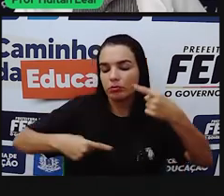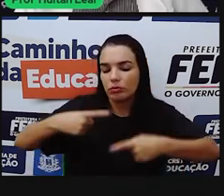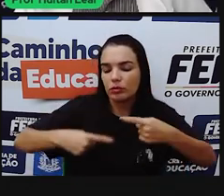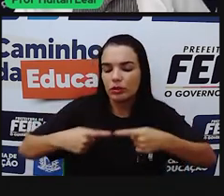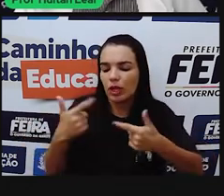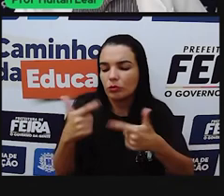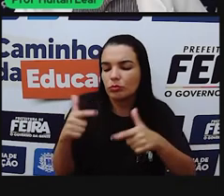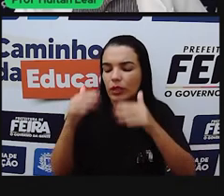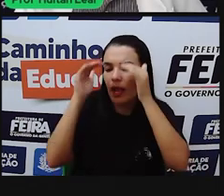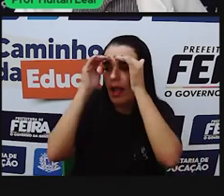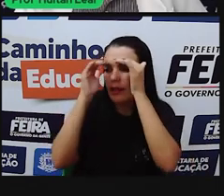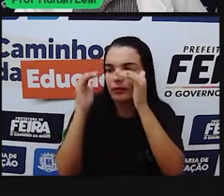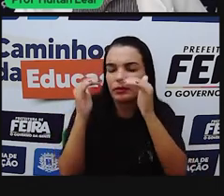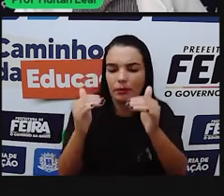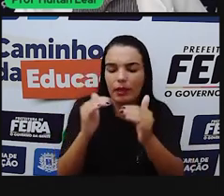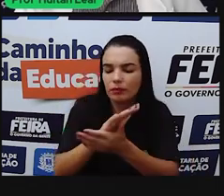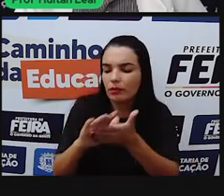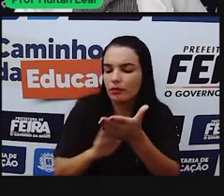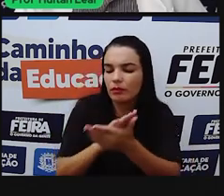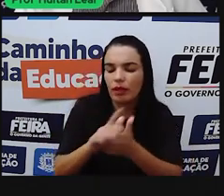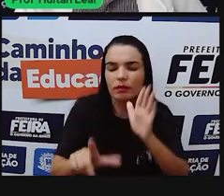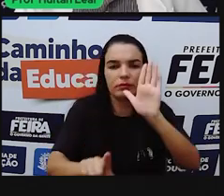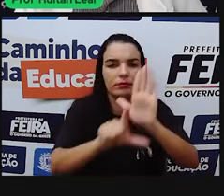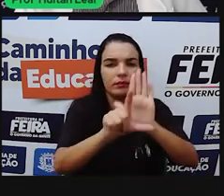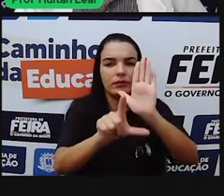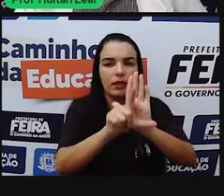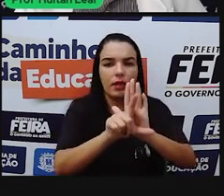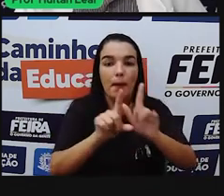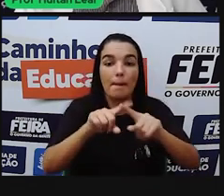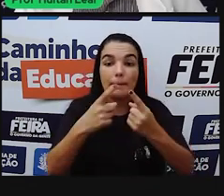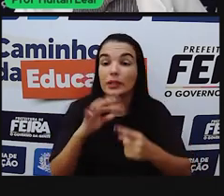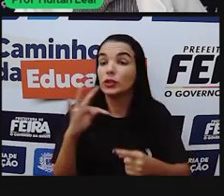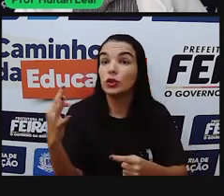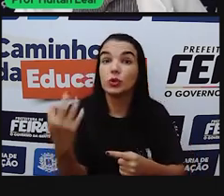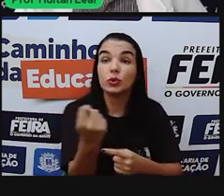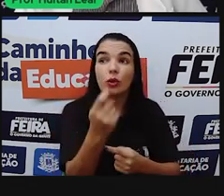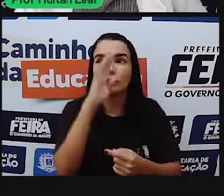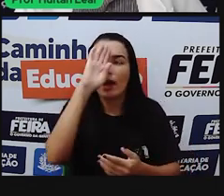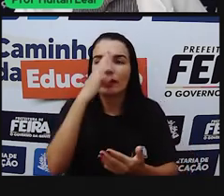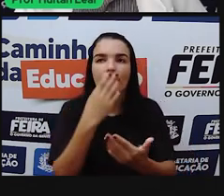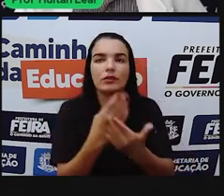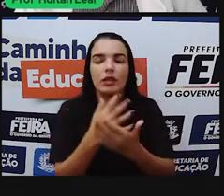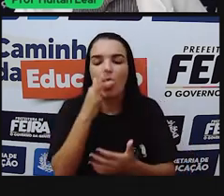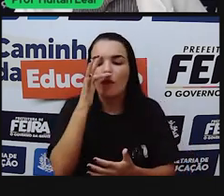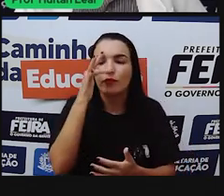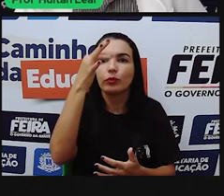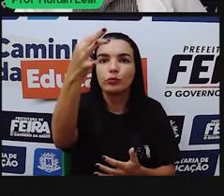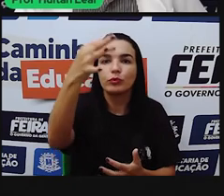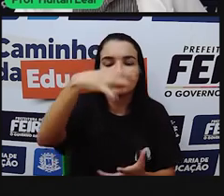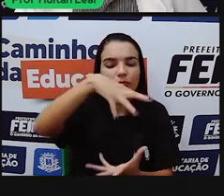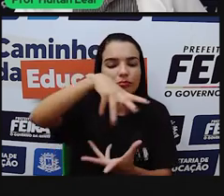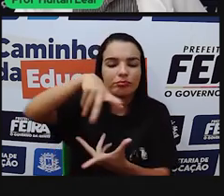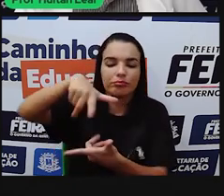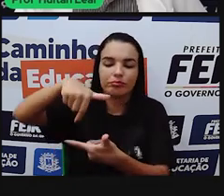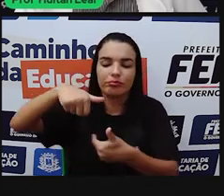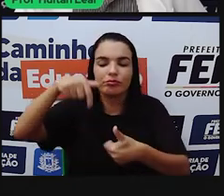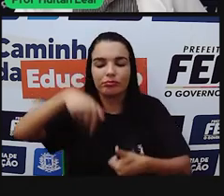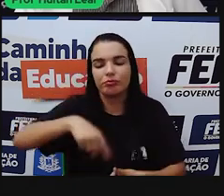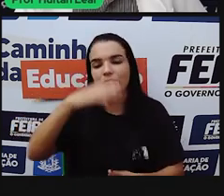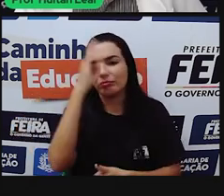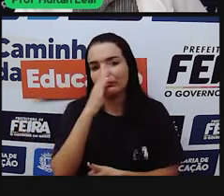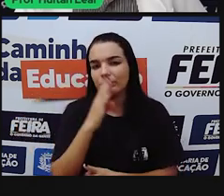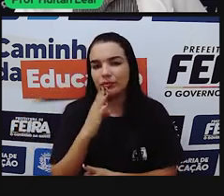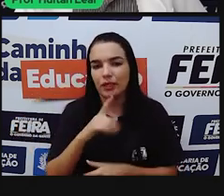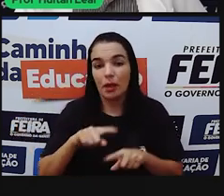Constituição, mas todos acreditam no futuro da nação. É uma frase lançada não apenas para os